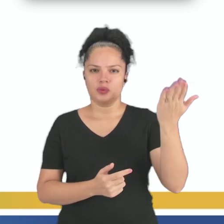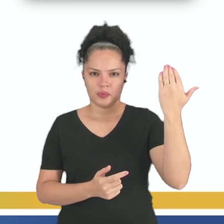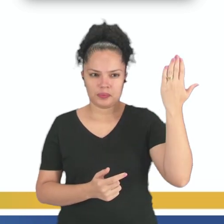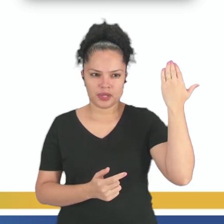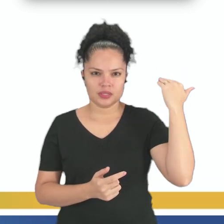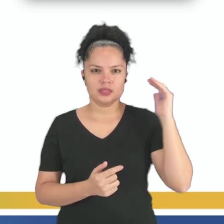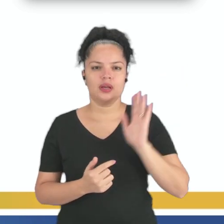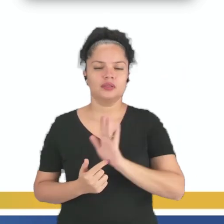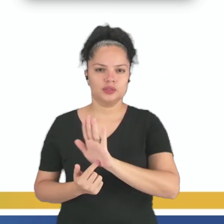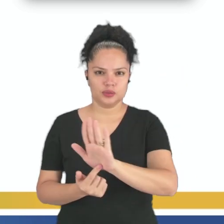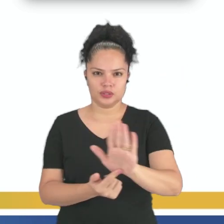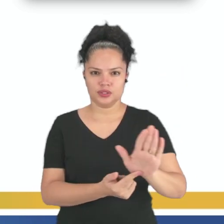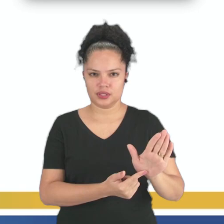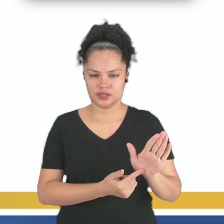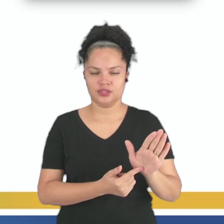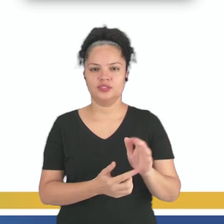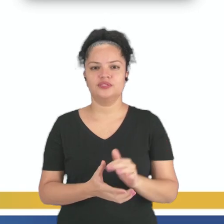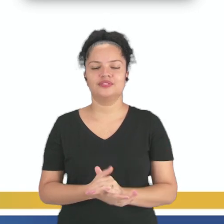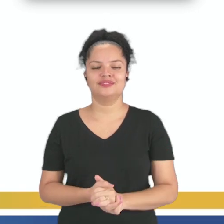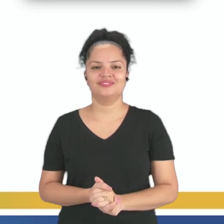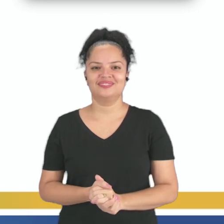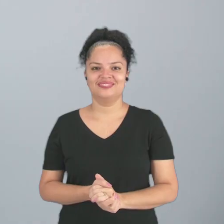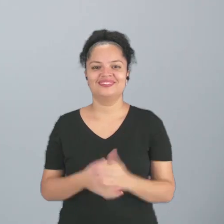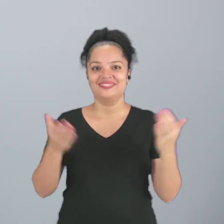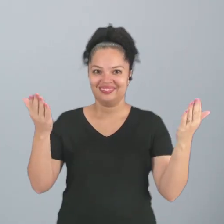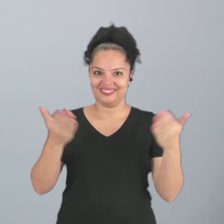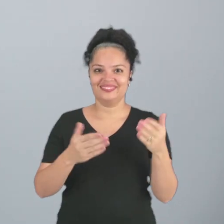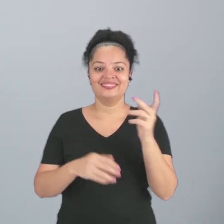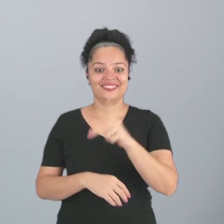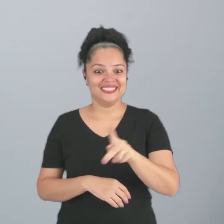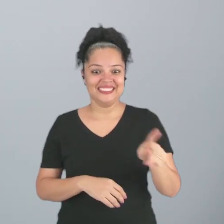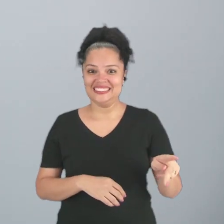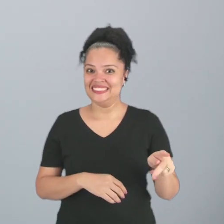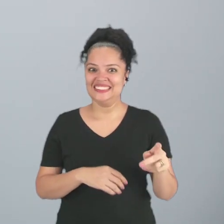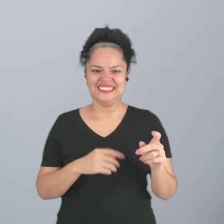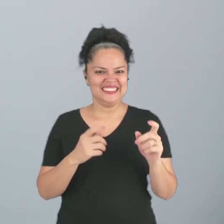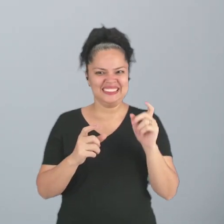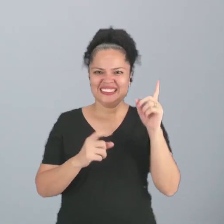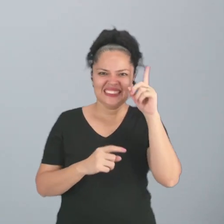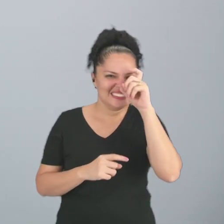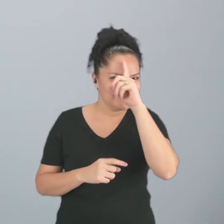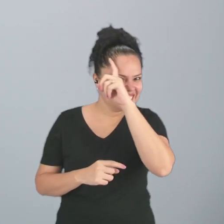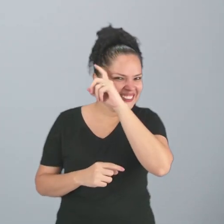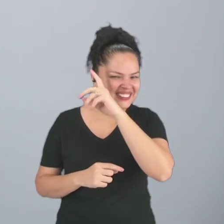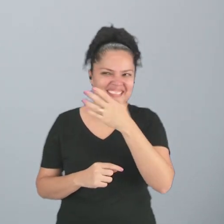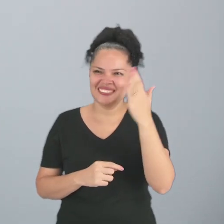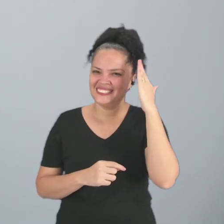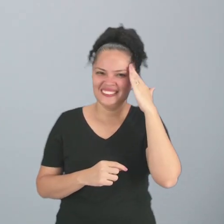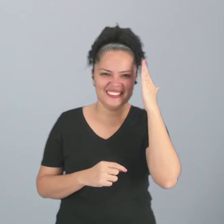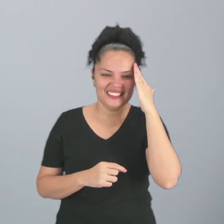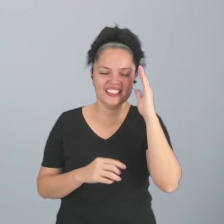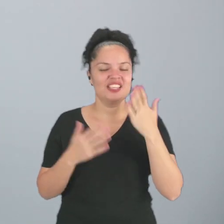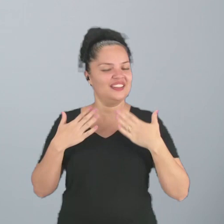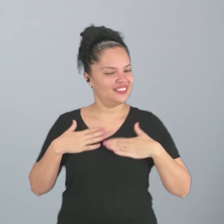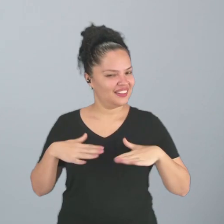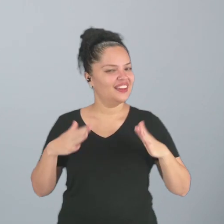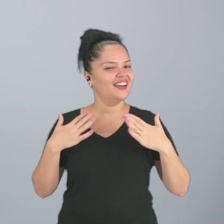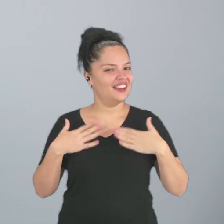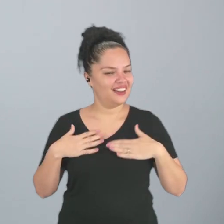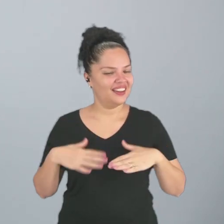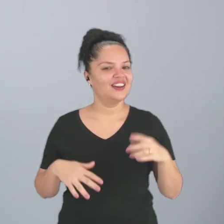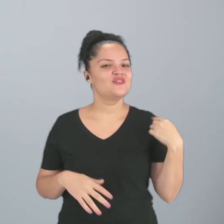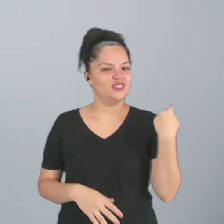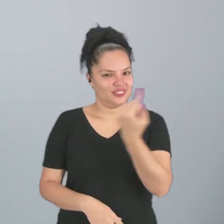do indicativo. Pelo amor de Deus, agora a professora está falando grego, eu não estou entendendo mais nada. Calma que nós vamos